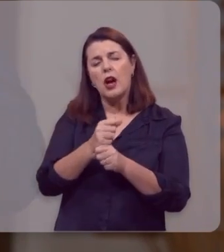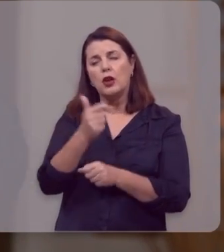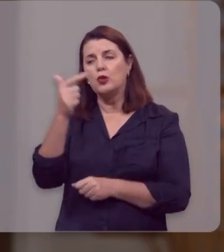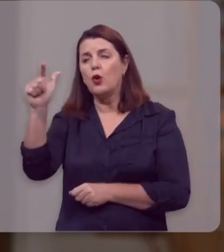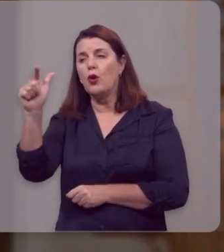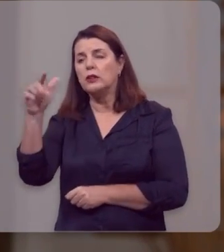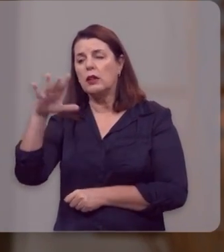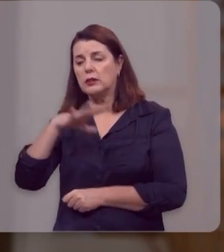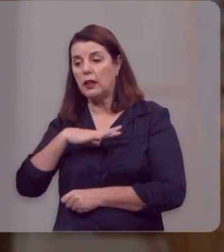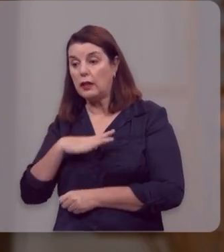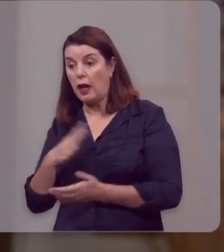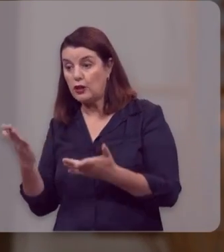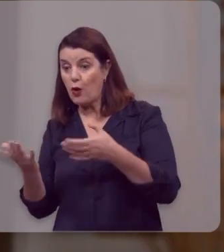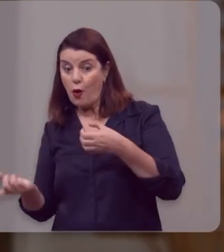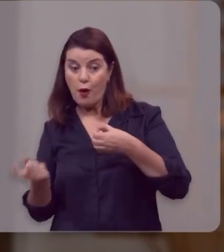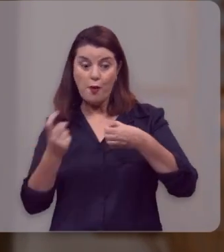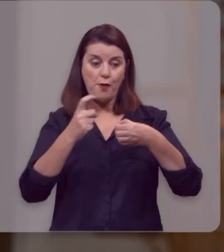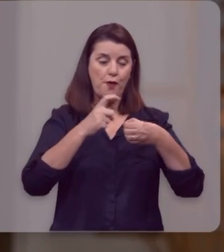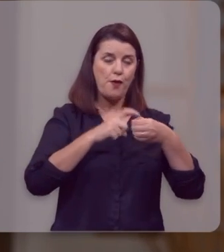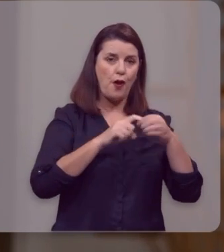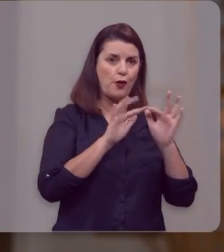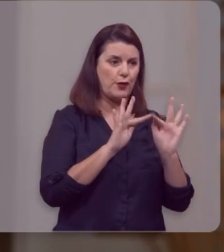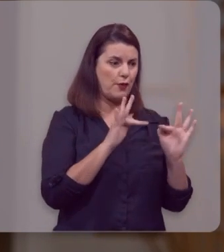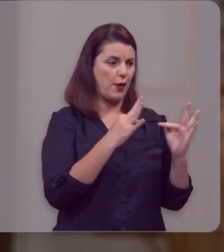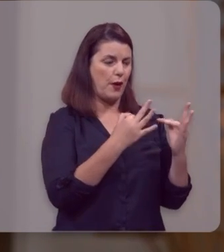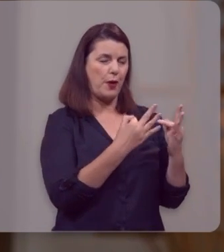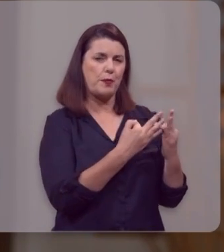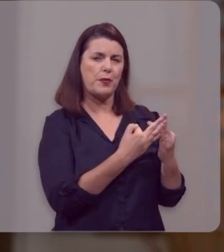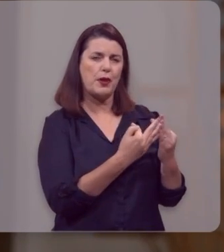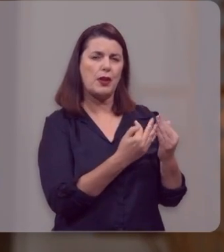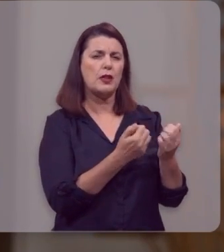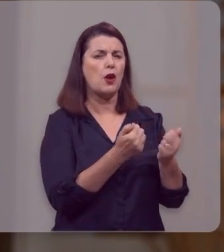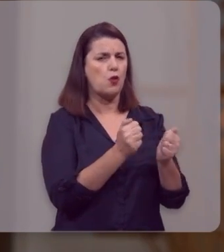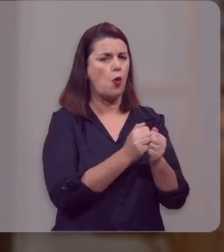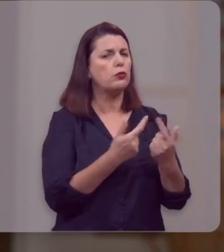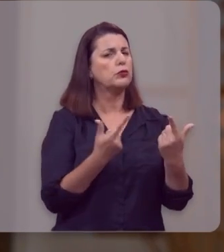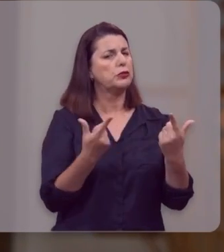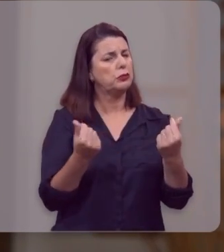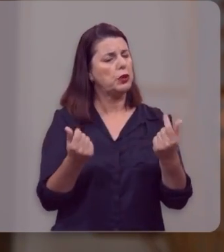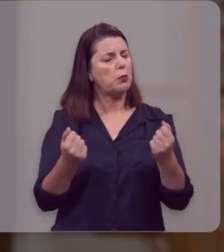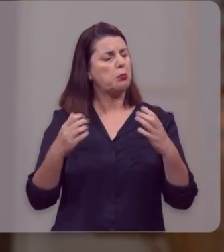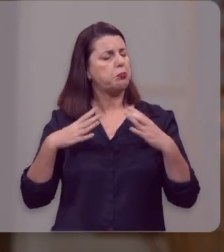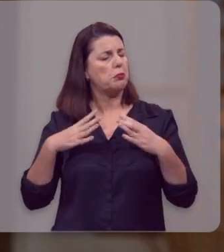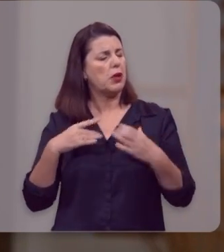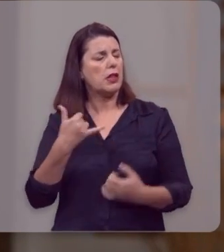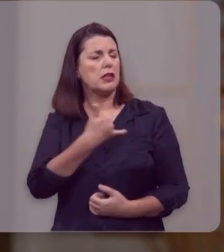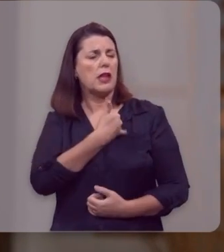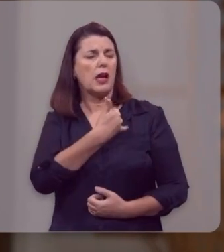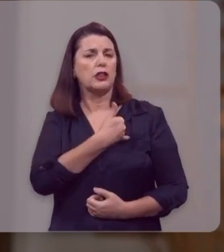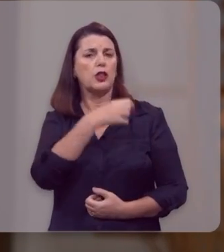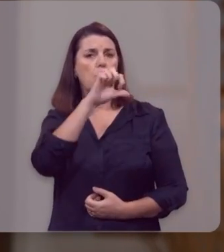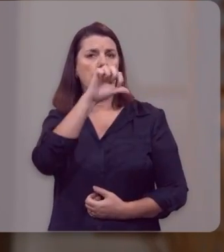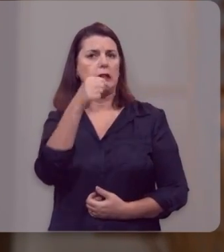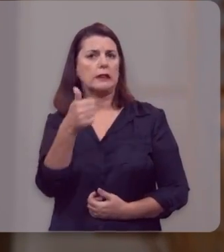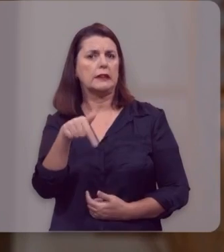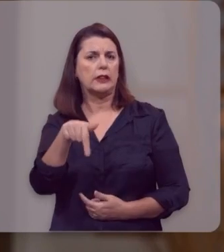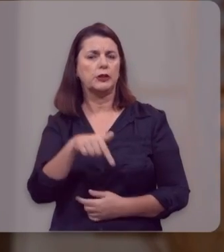Agora volta com família, com muitos bens, aos 97